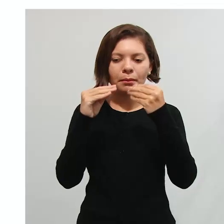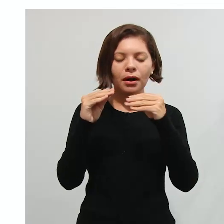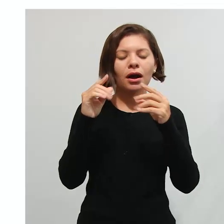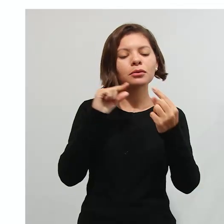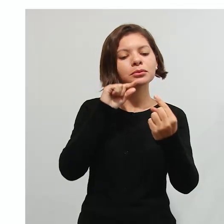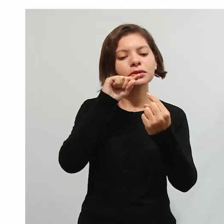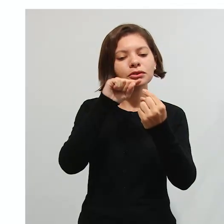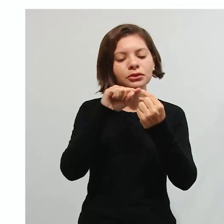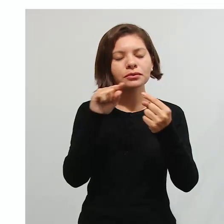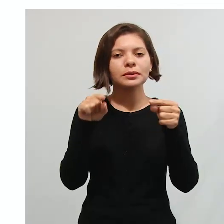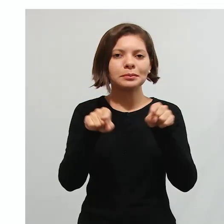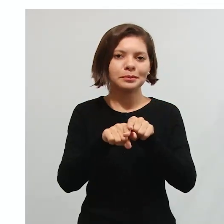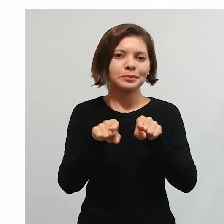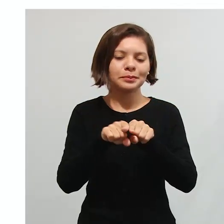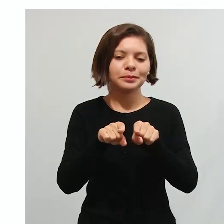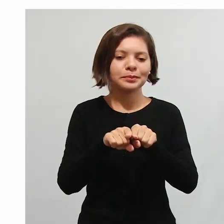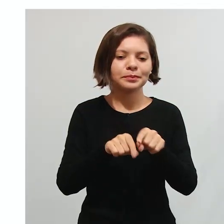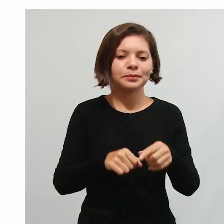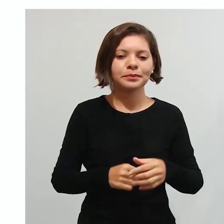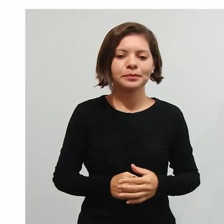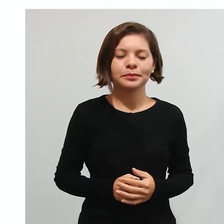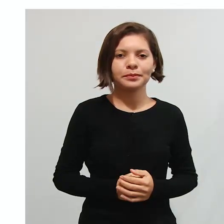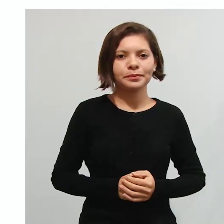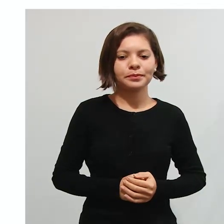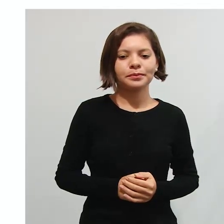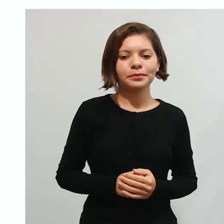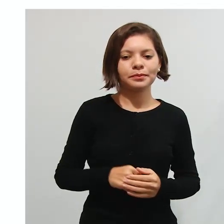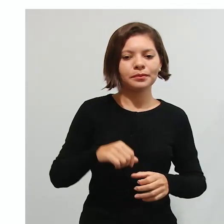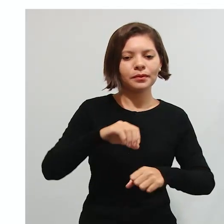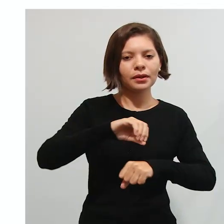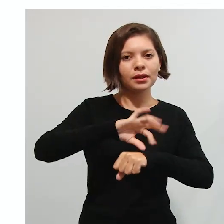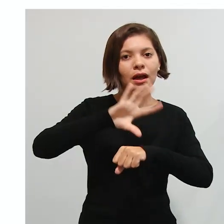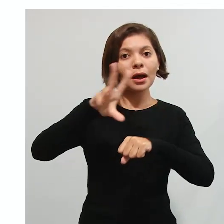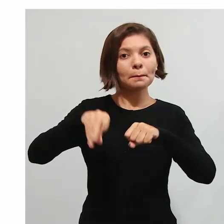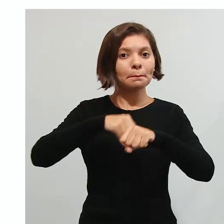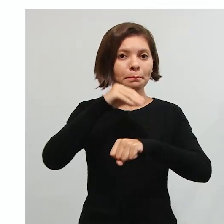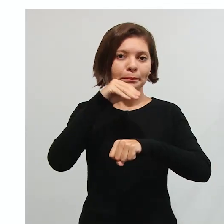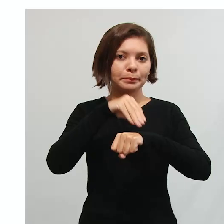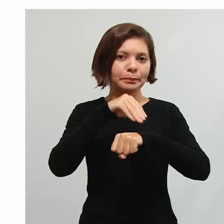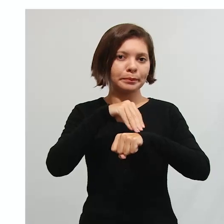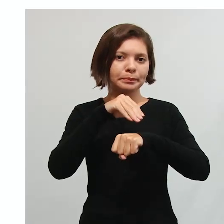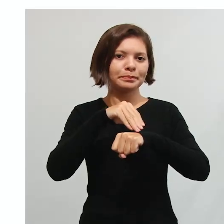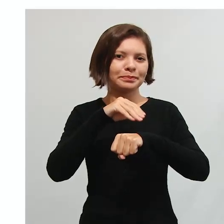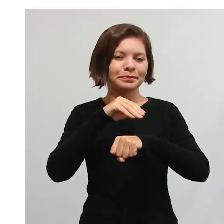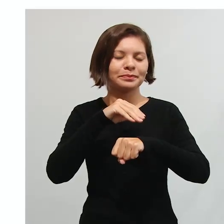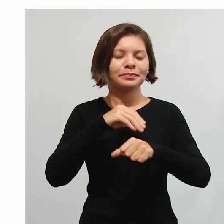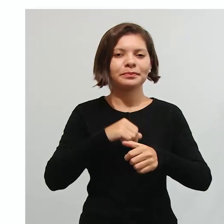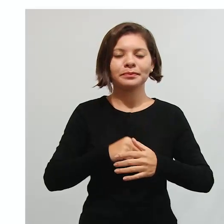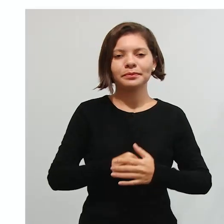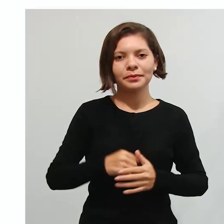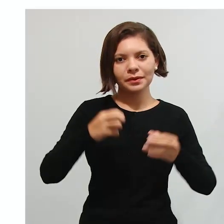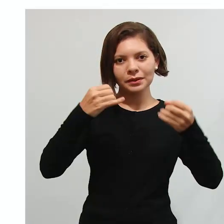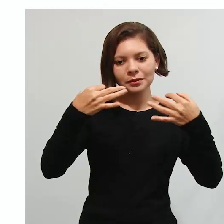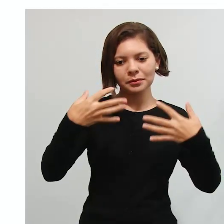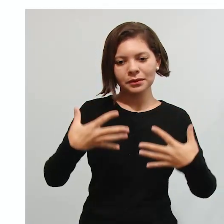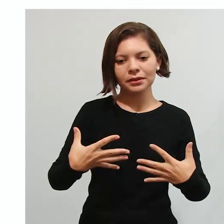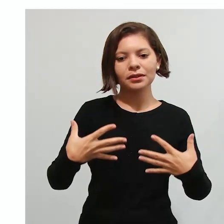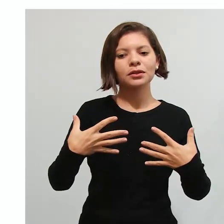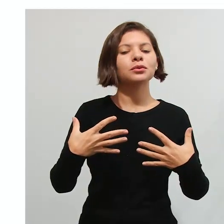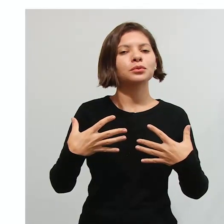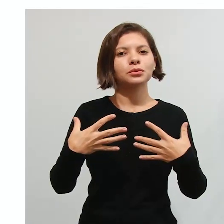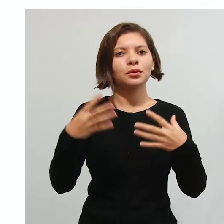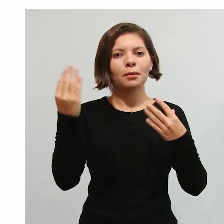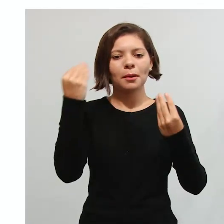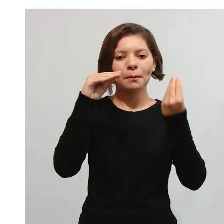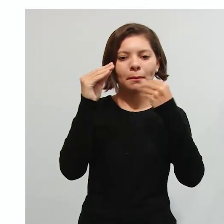objetivos também né da pesquisa e as hipóteses né ão falando sobre a questão